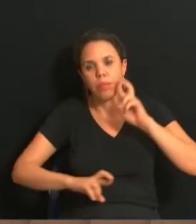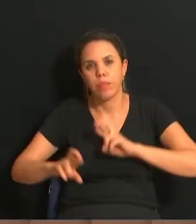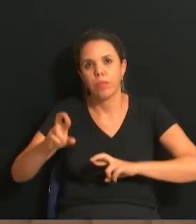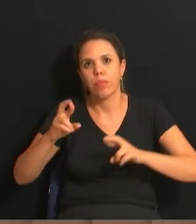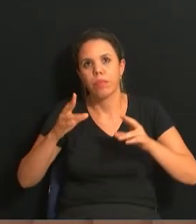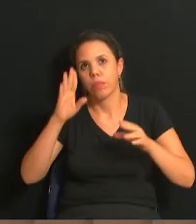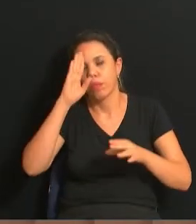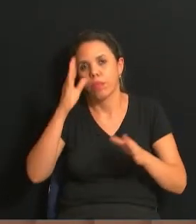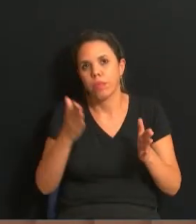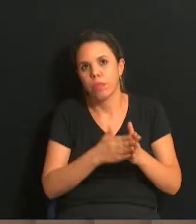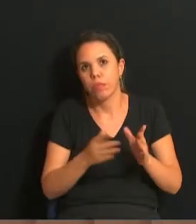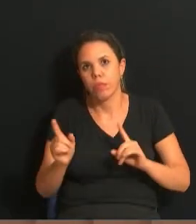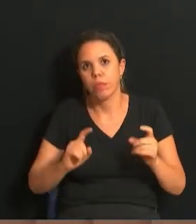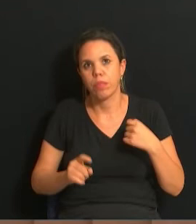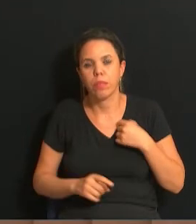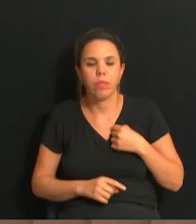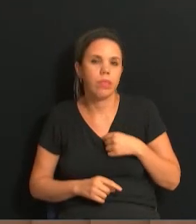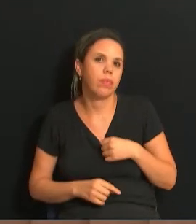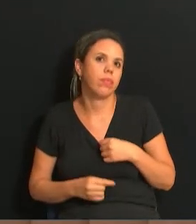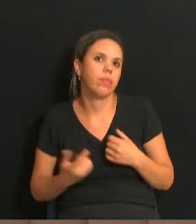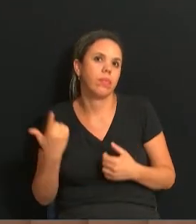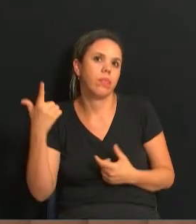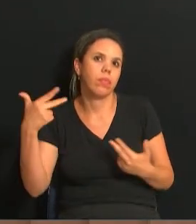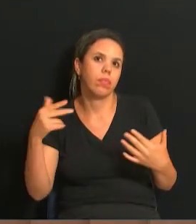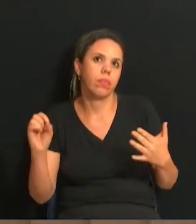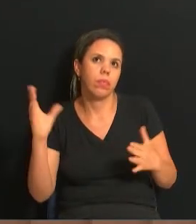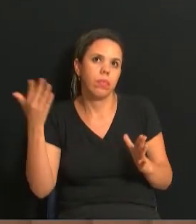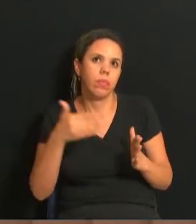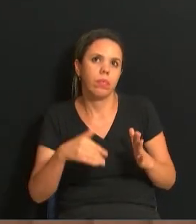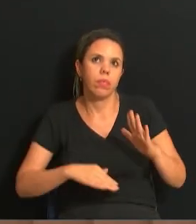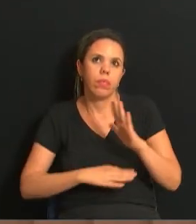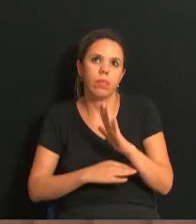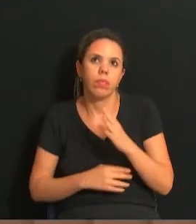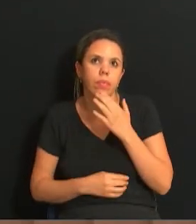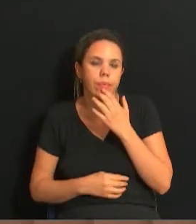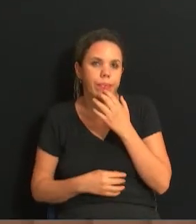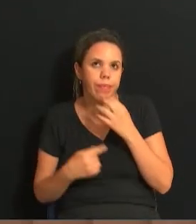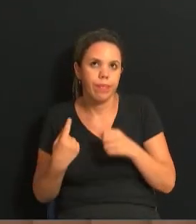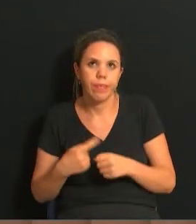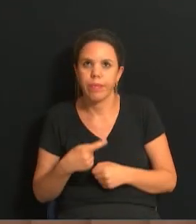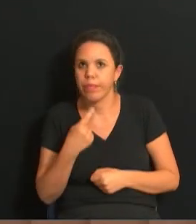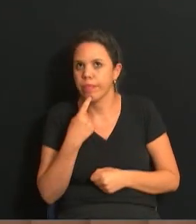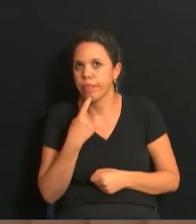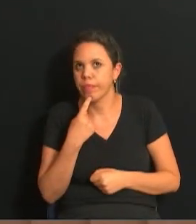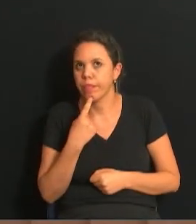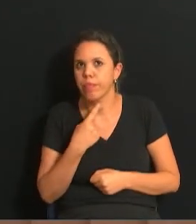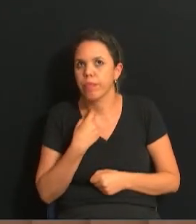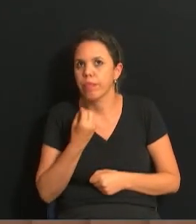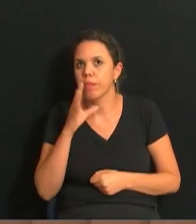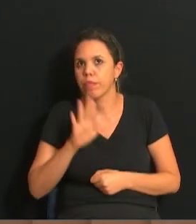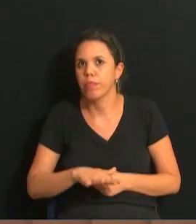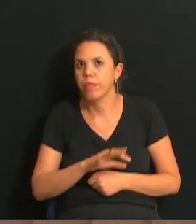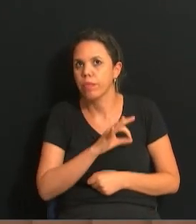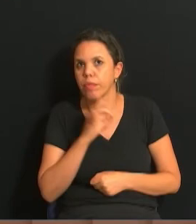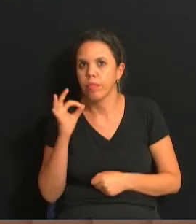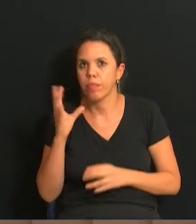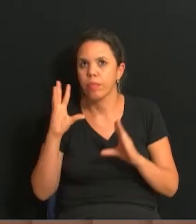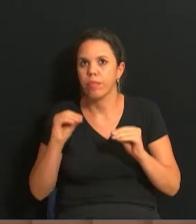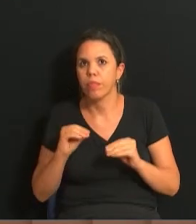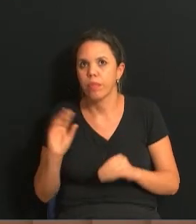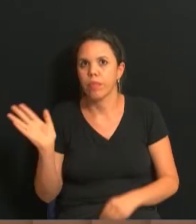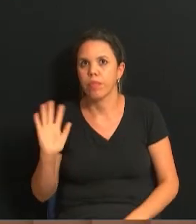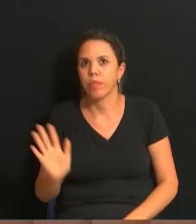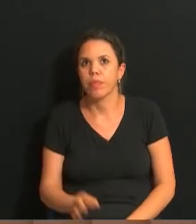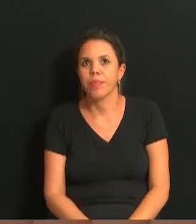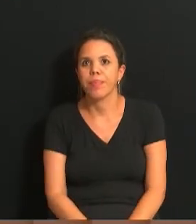destaques dessa reunião e de outros acontecimentos aqui da Câmara Municipal de Campinas. Desejamos a todos uma excelente noite e até